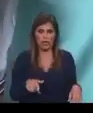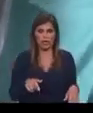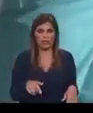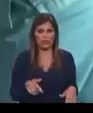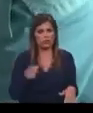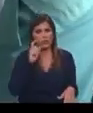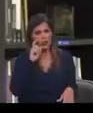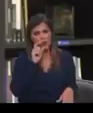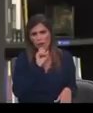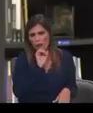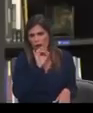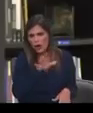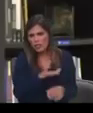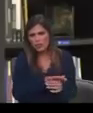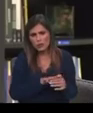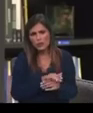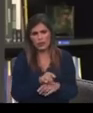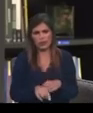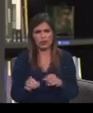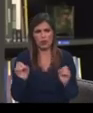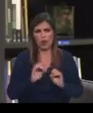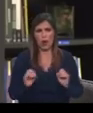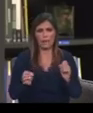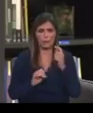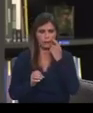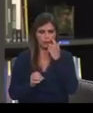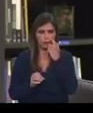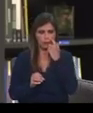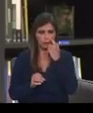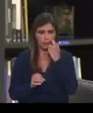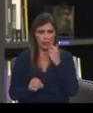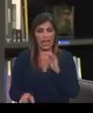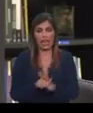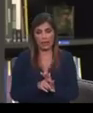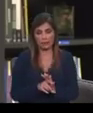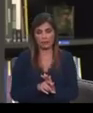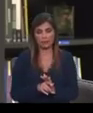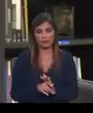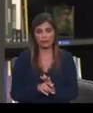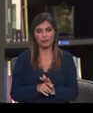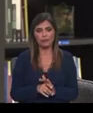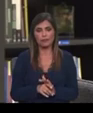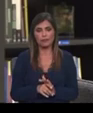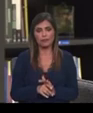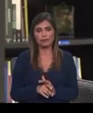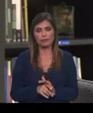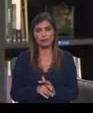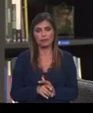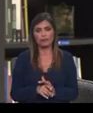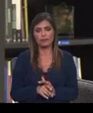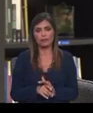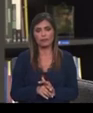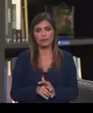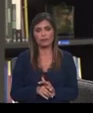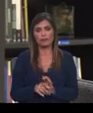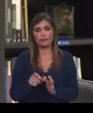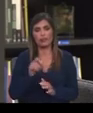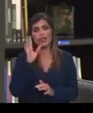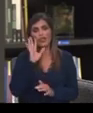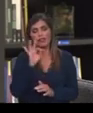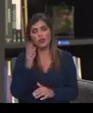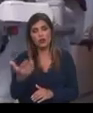desprotegidos nestas situações. Não existe lei que defina aqui os direitos